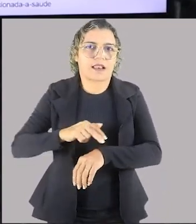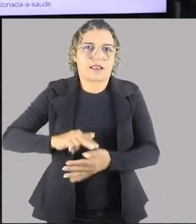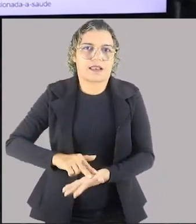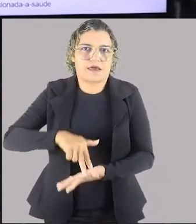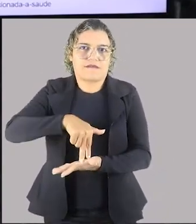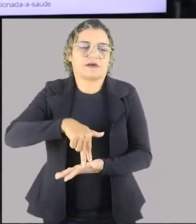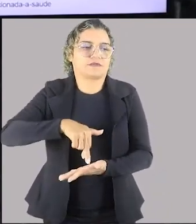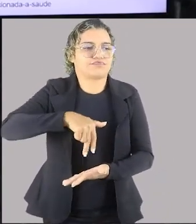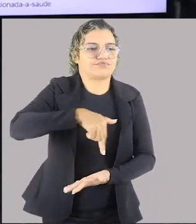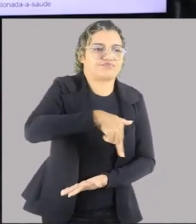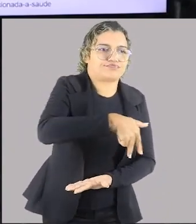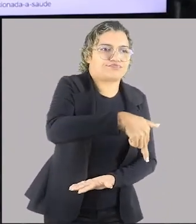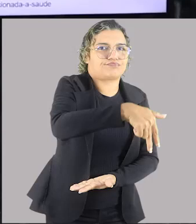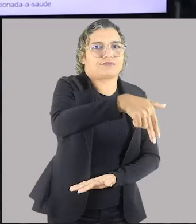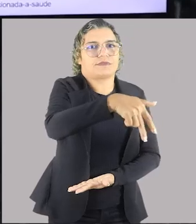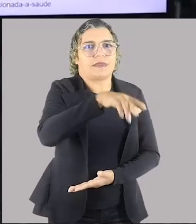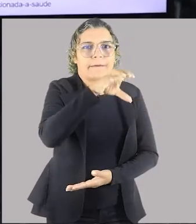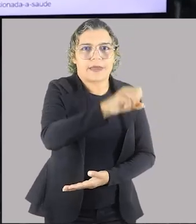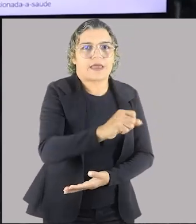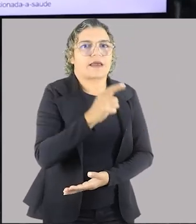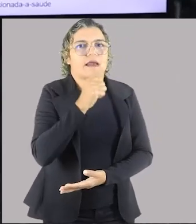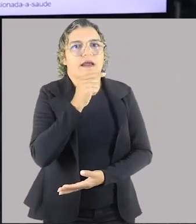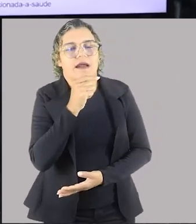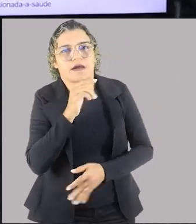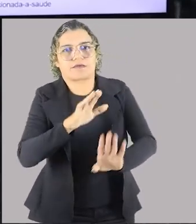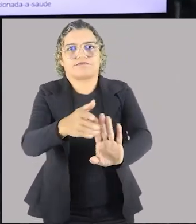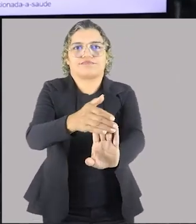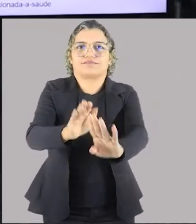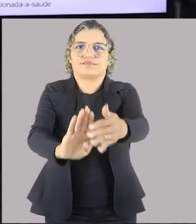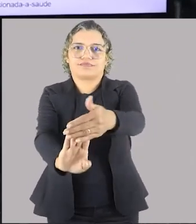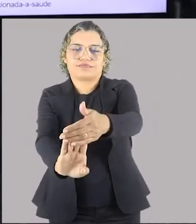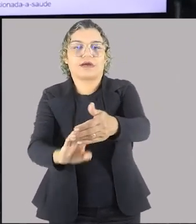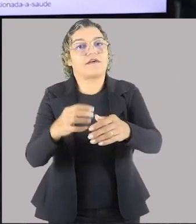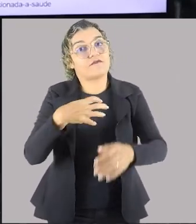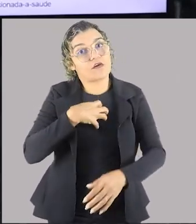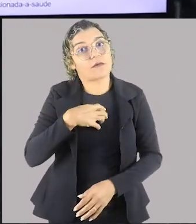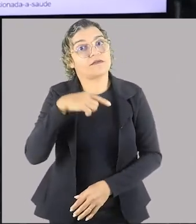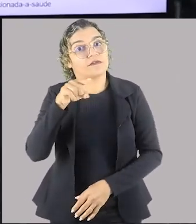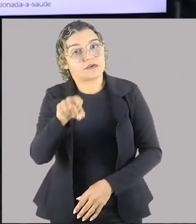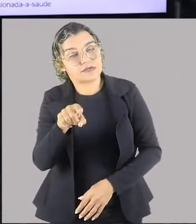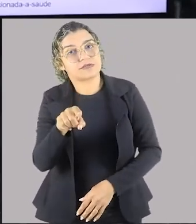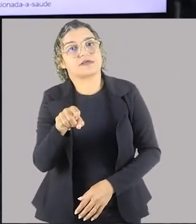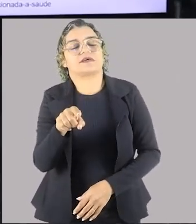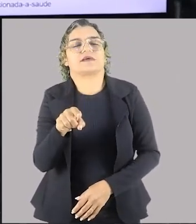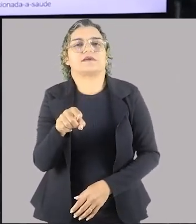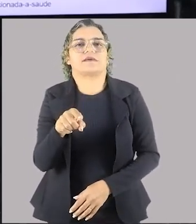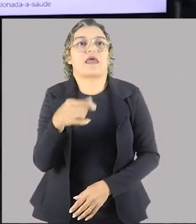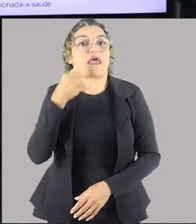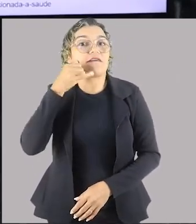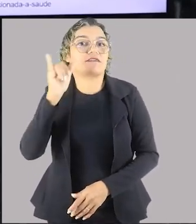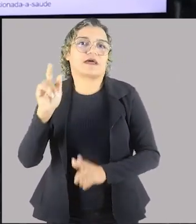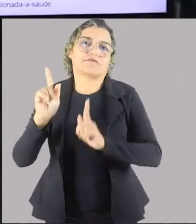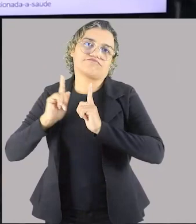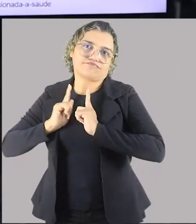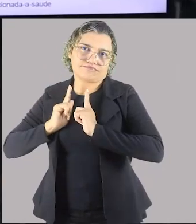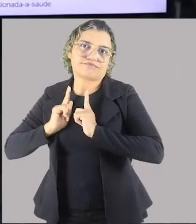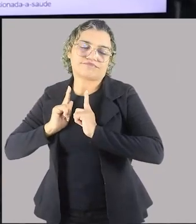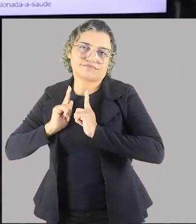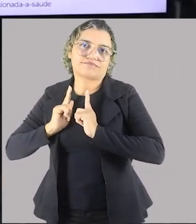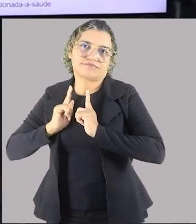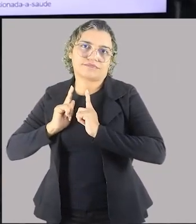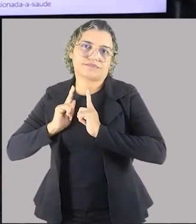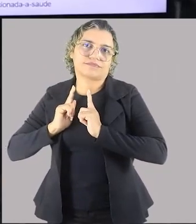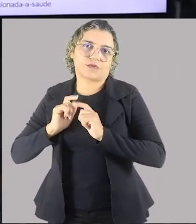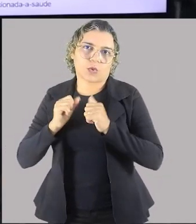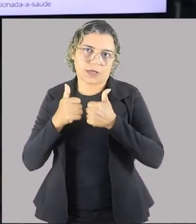caminhada, bebe uma água, alonga um pouco. São formas de você estar inibindo os malefícios do